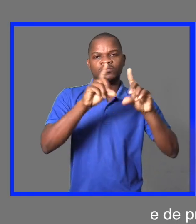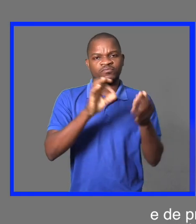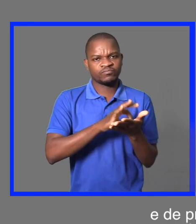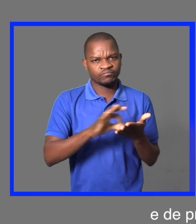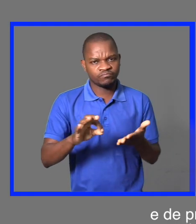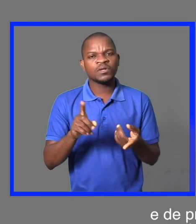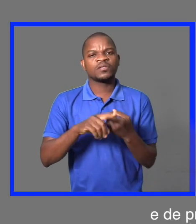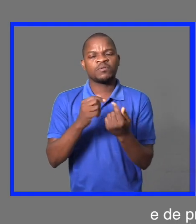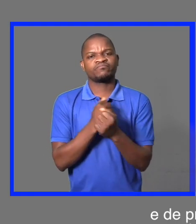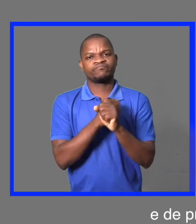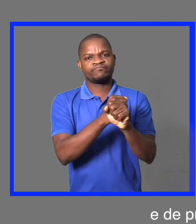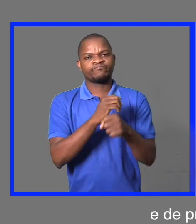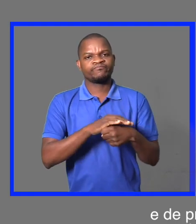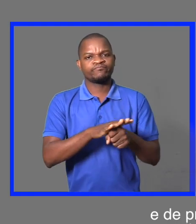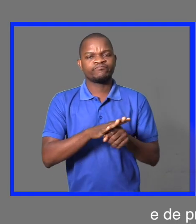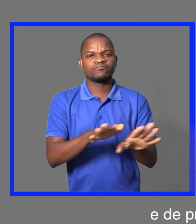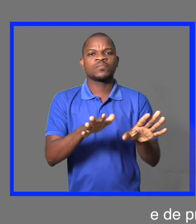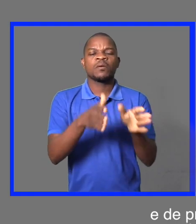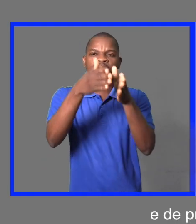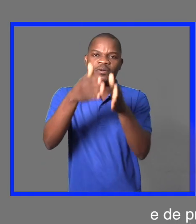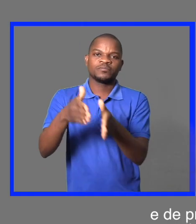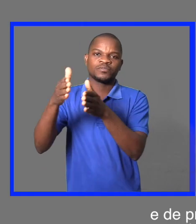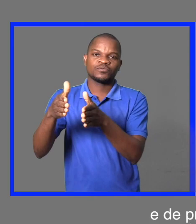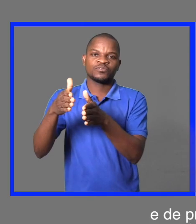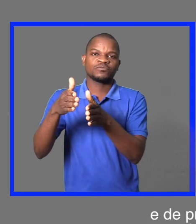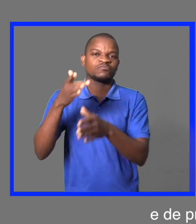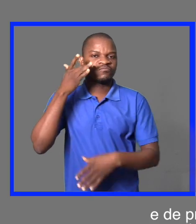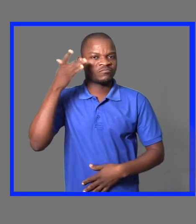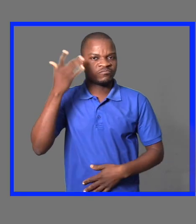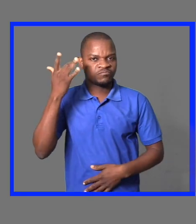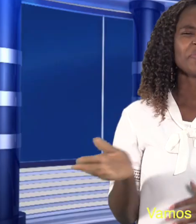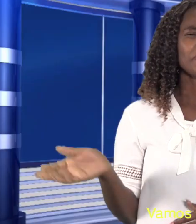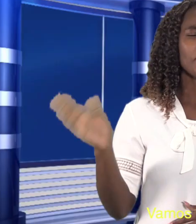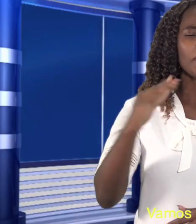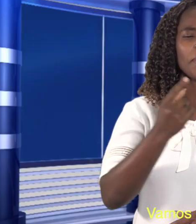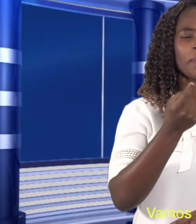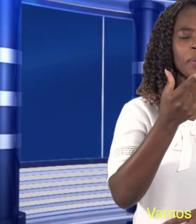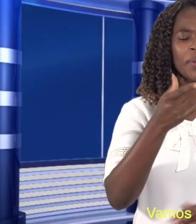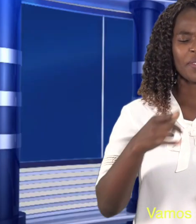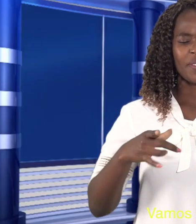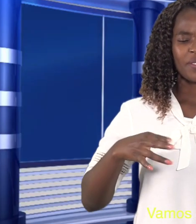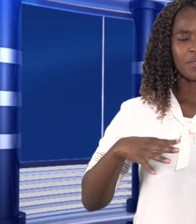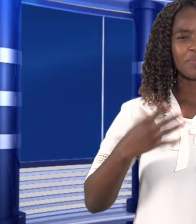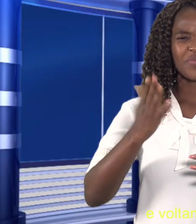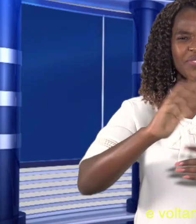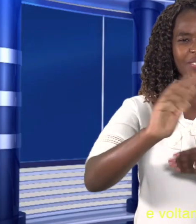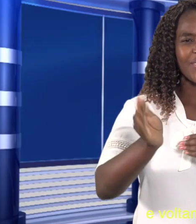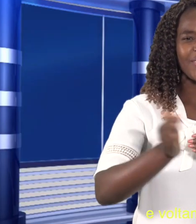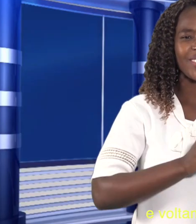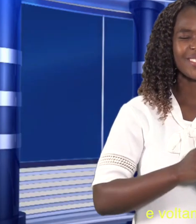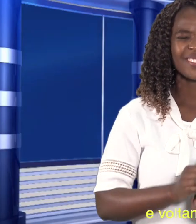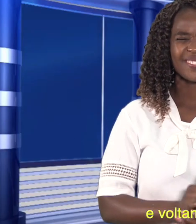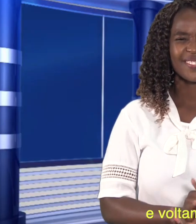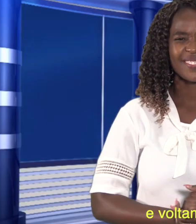higienização, assim como de proteção às pessoas com albinismo a nível da cidade da Beira. Vamos a mais uma breve pausa e